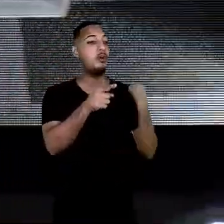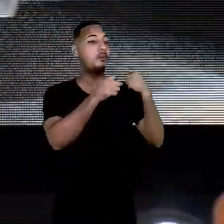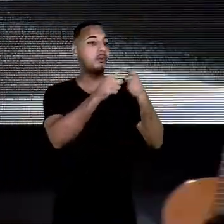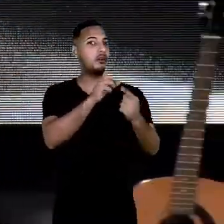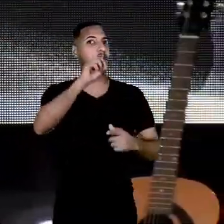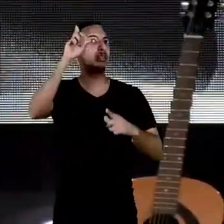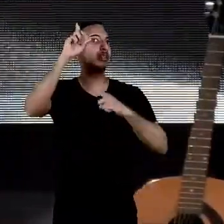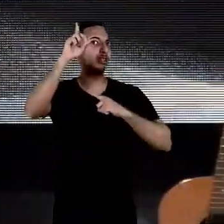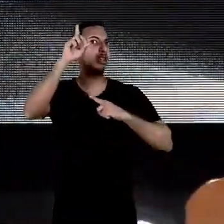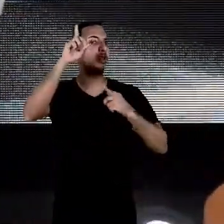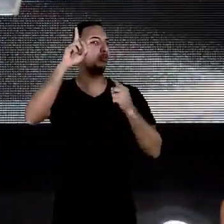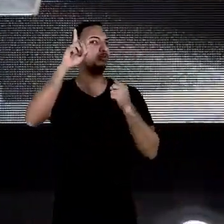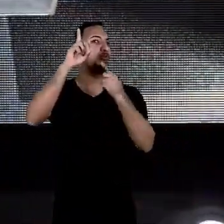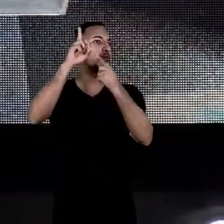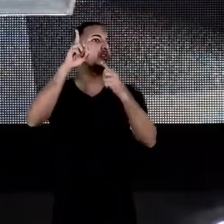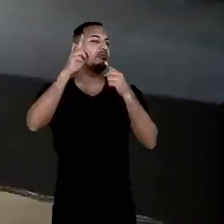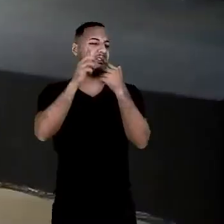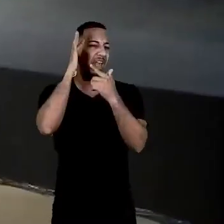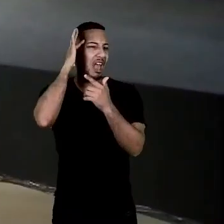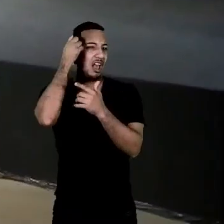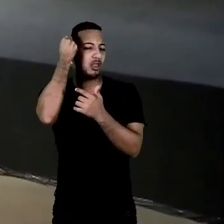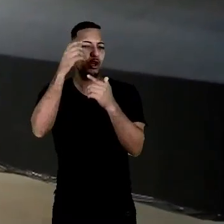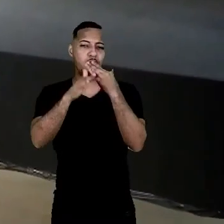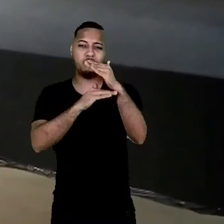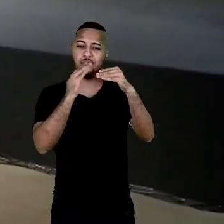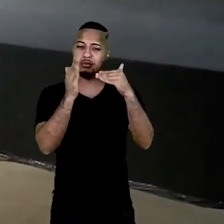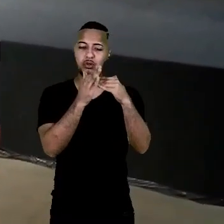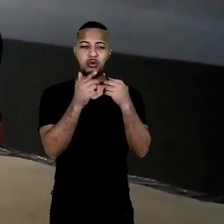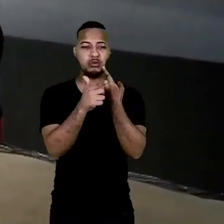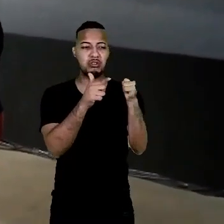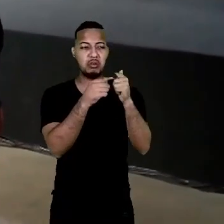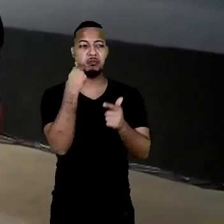Pode celebrar o nome do Senhor.